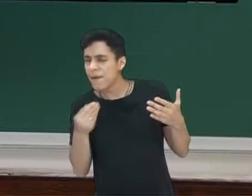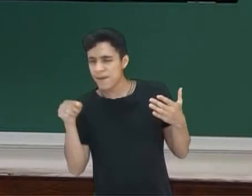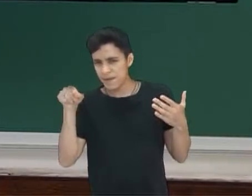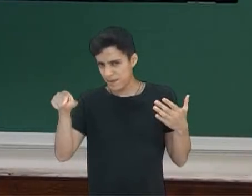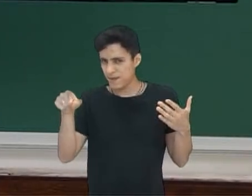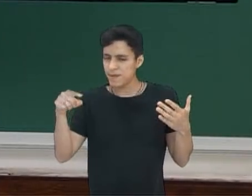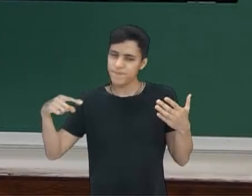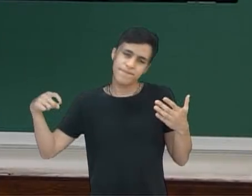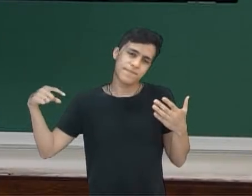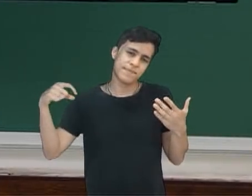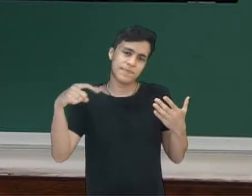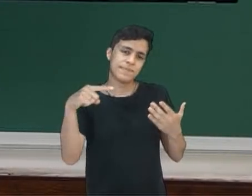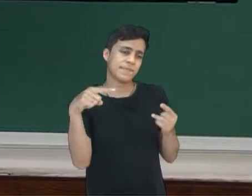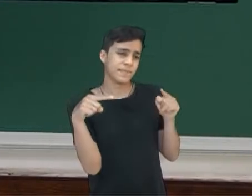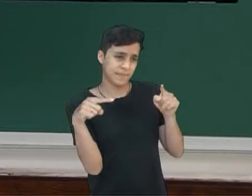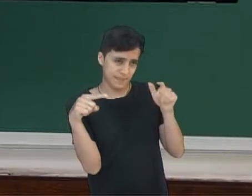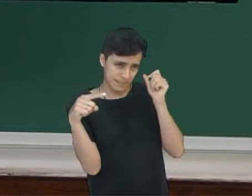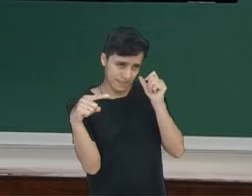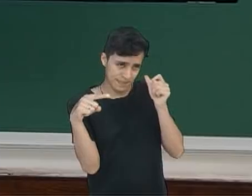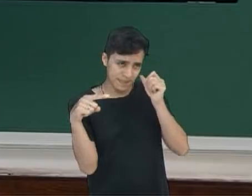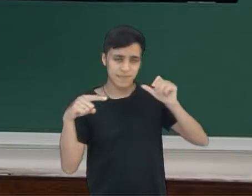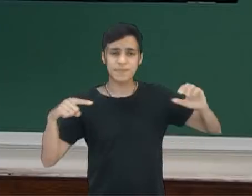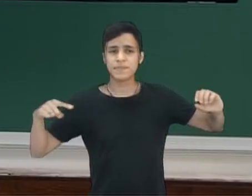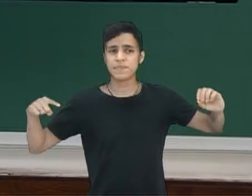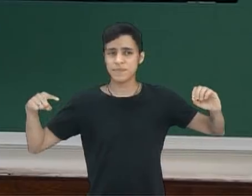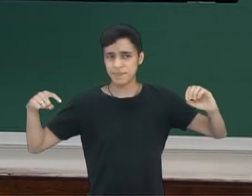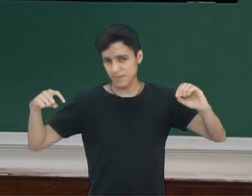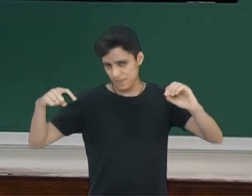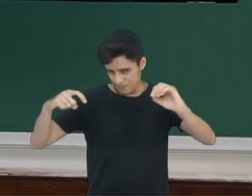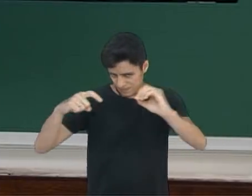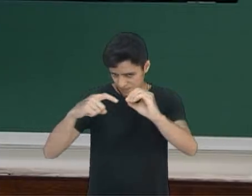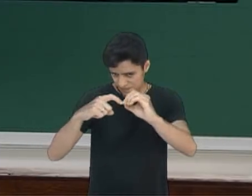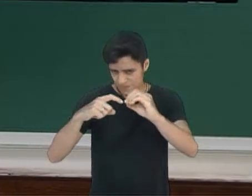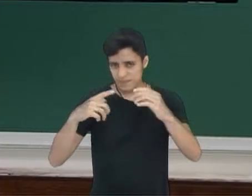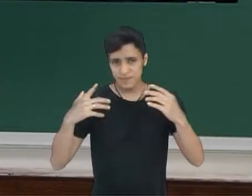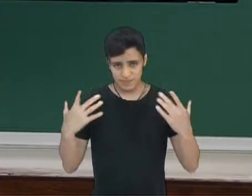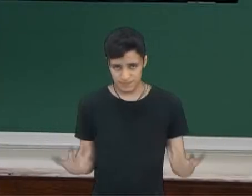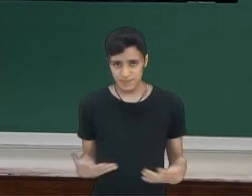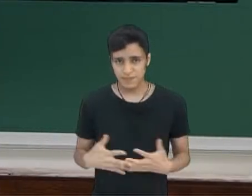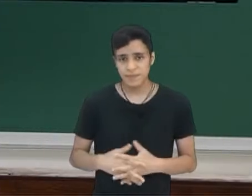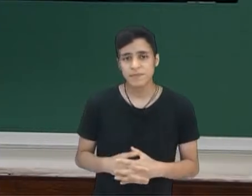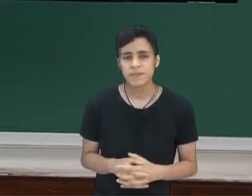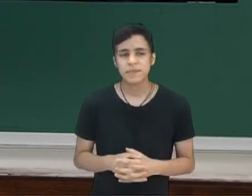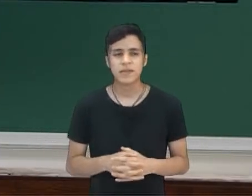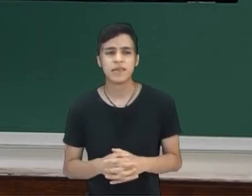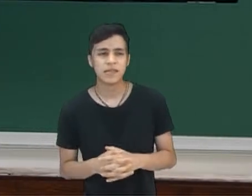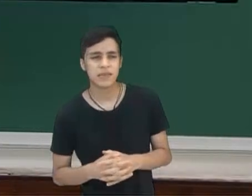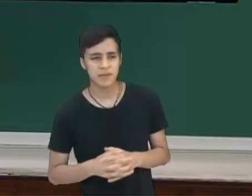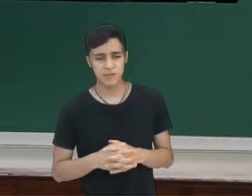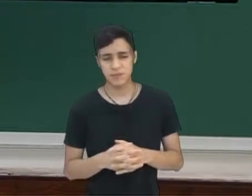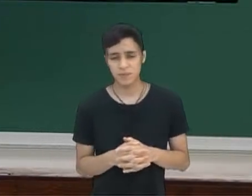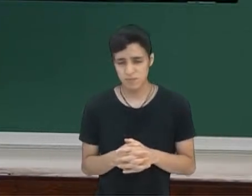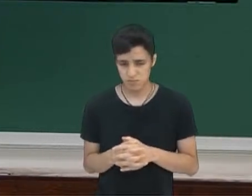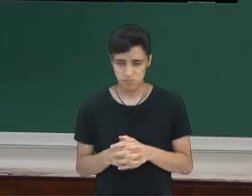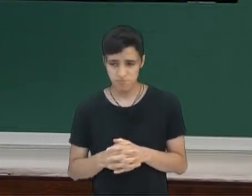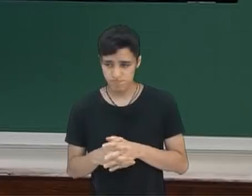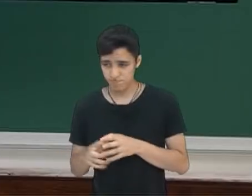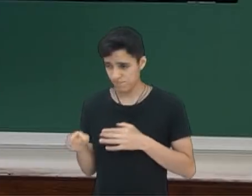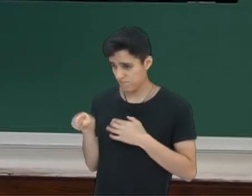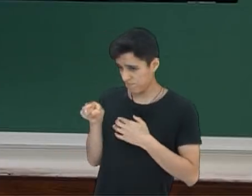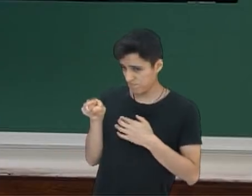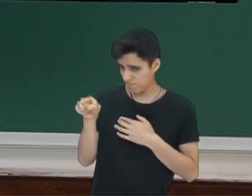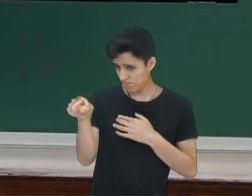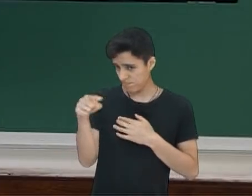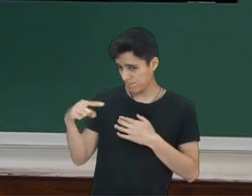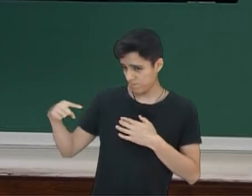de espermatozoides, e os gametas femininos são chamados de óvulos. Então, tanto nos